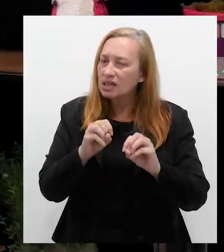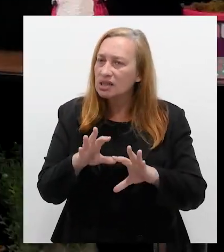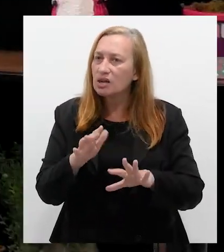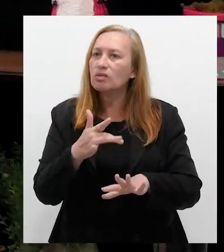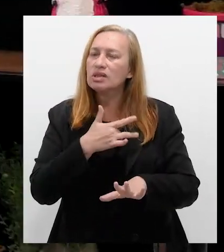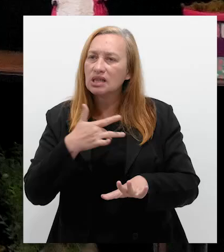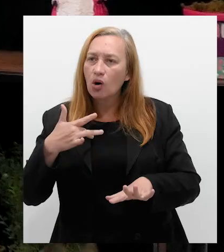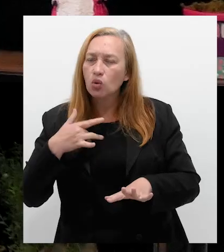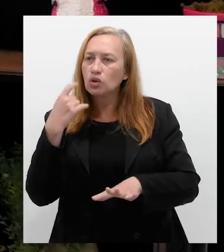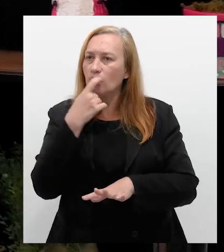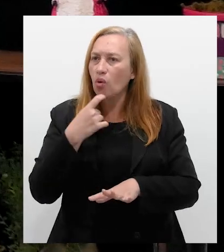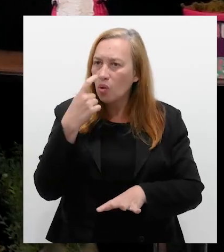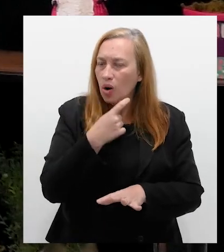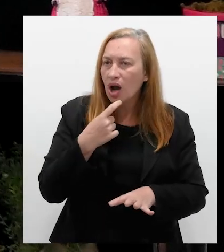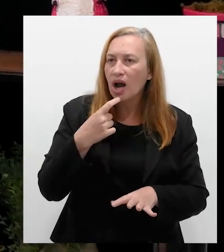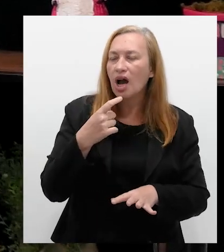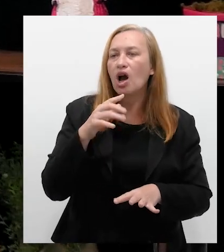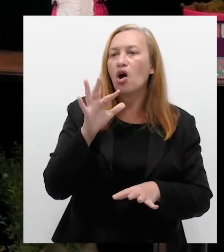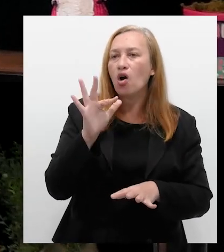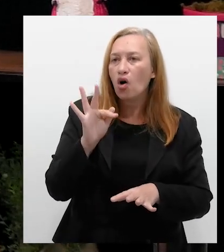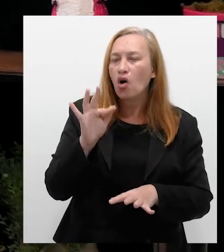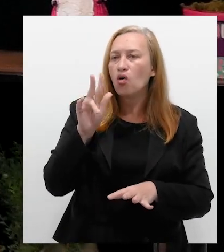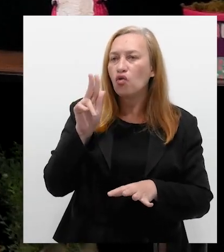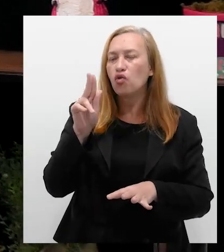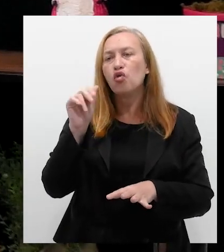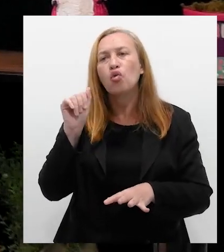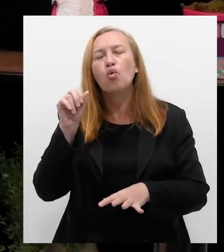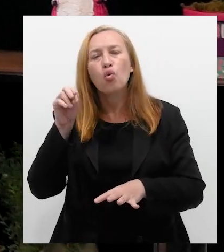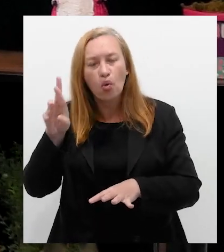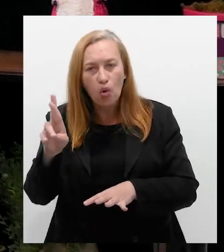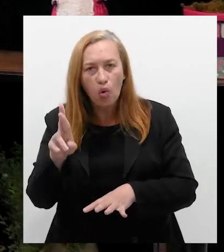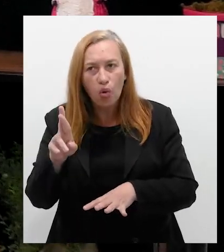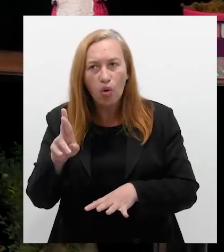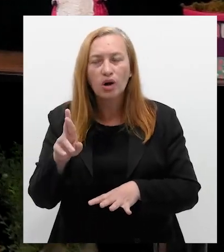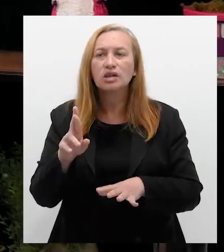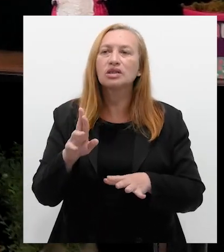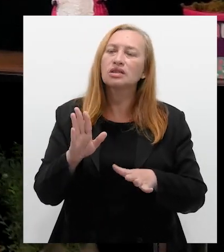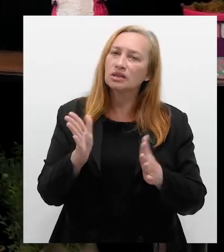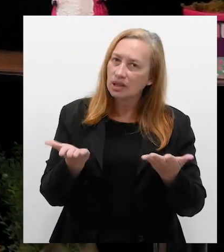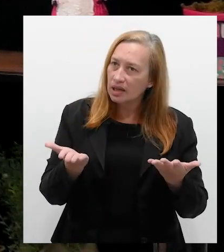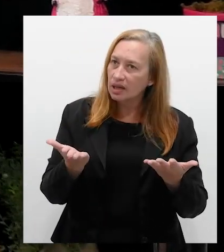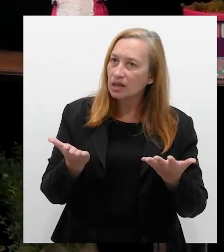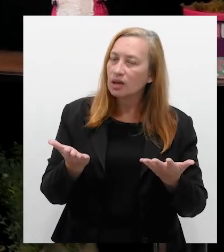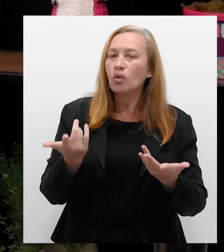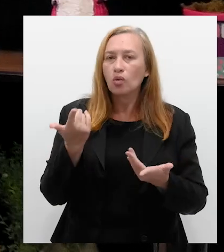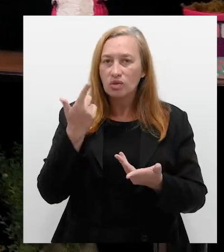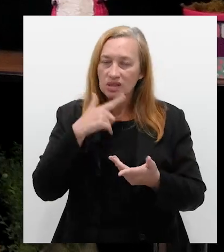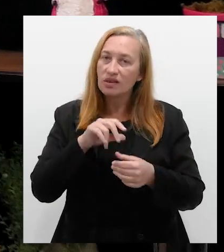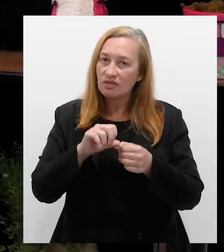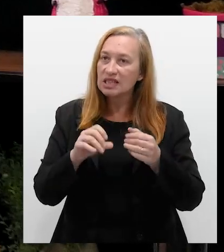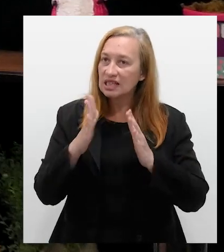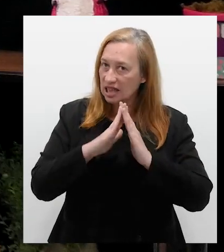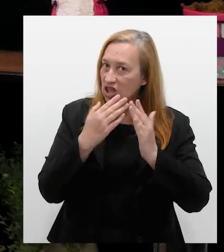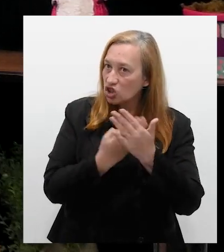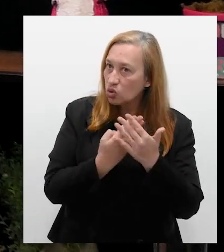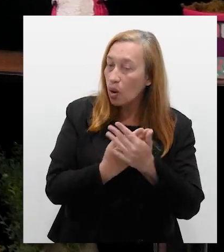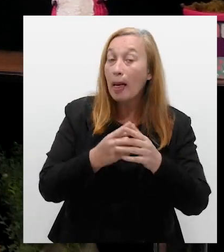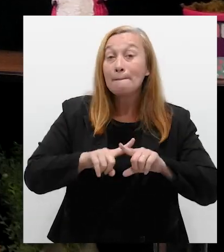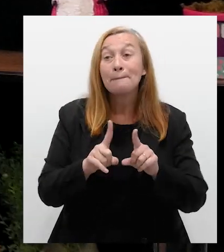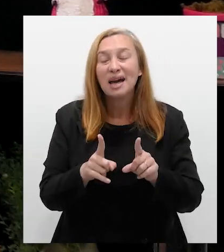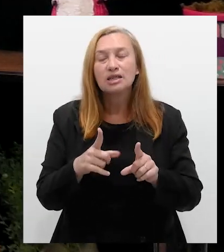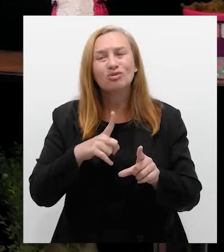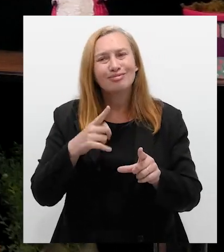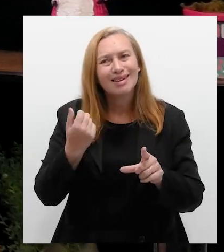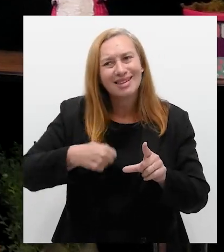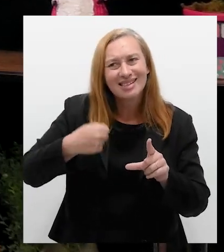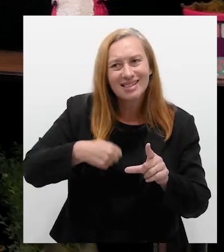instrução de higiene oral, aplicação de flúor, né? Atividades mais lúdicas e preventivas para aquele público. Mas quando existe